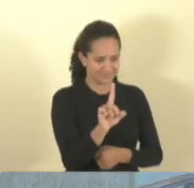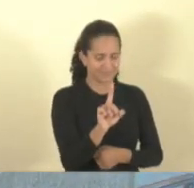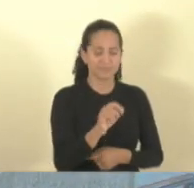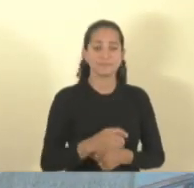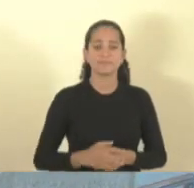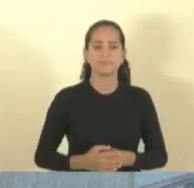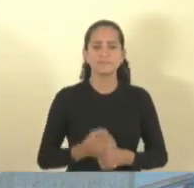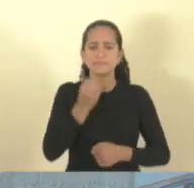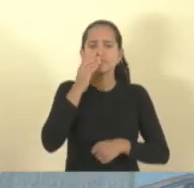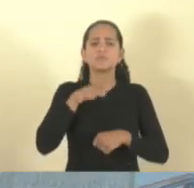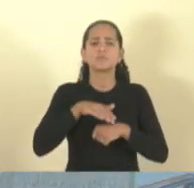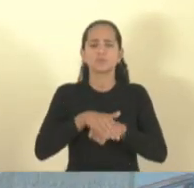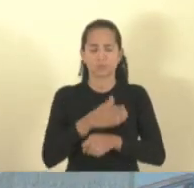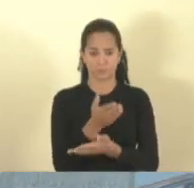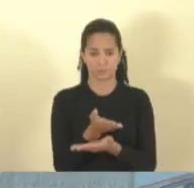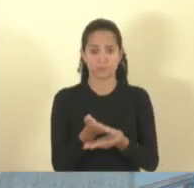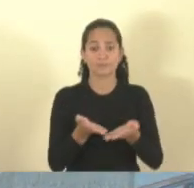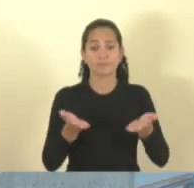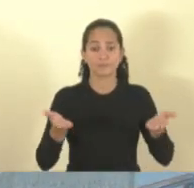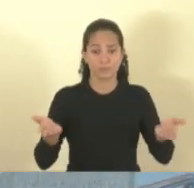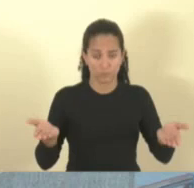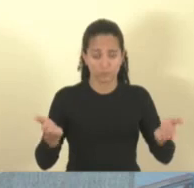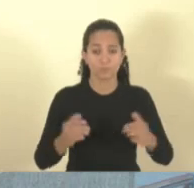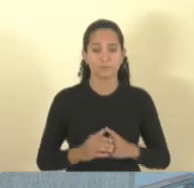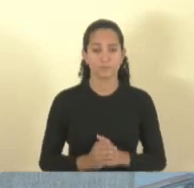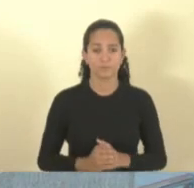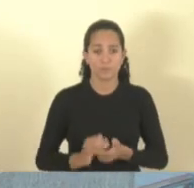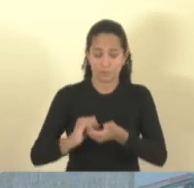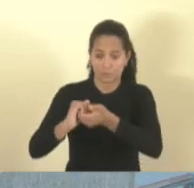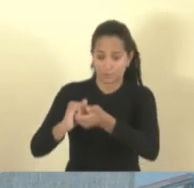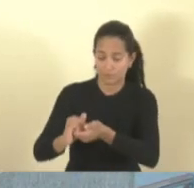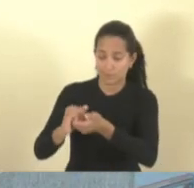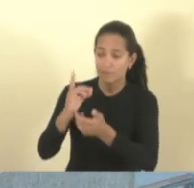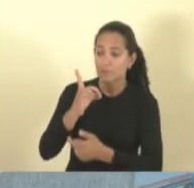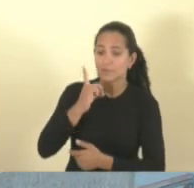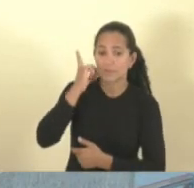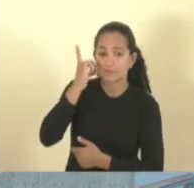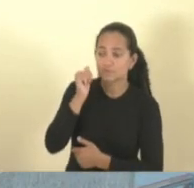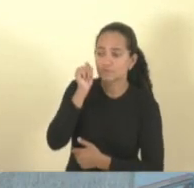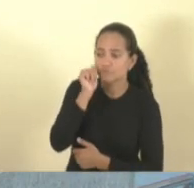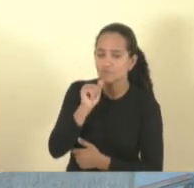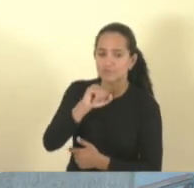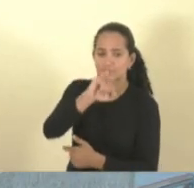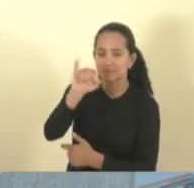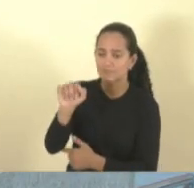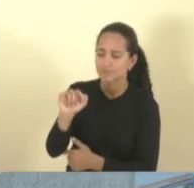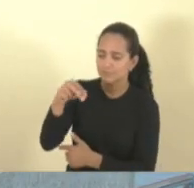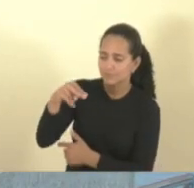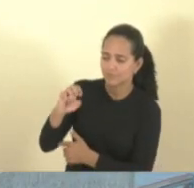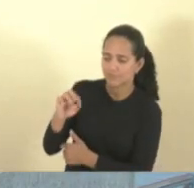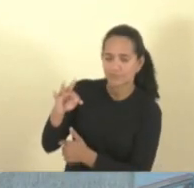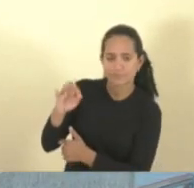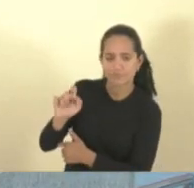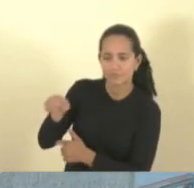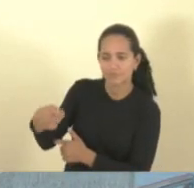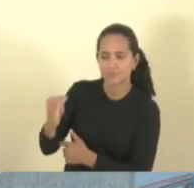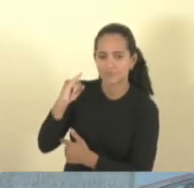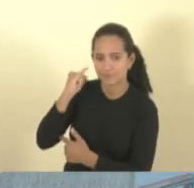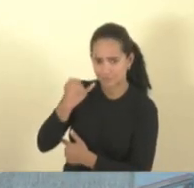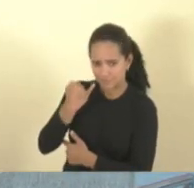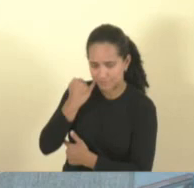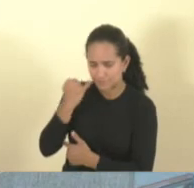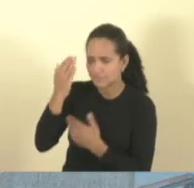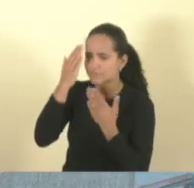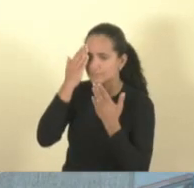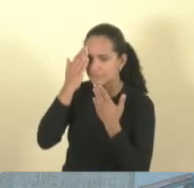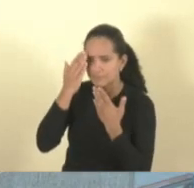Boa noite, gente. Boa noite a todos. Cumprimentar a deputada Janete. Agradecer por estar